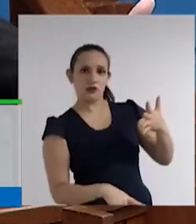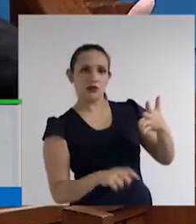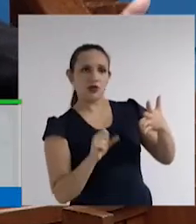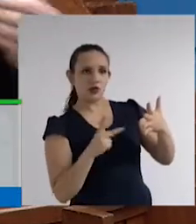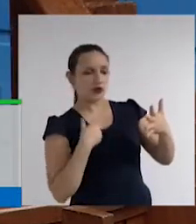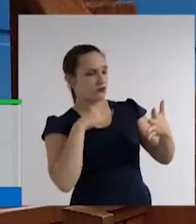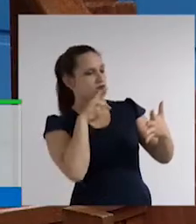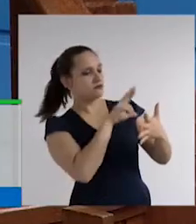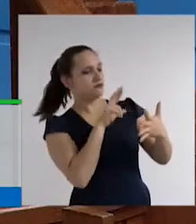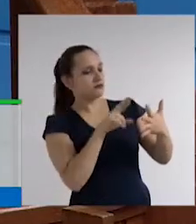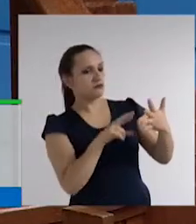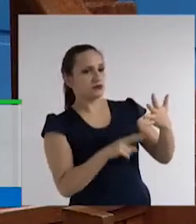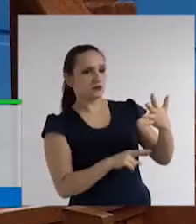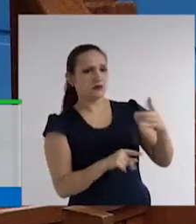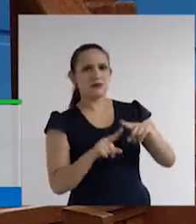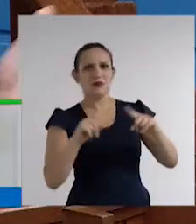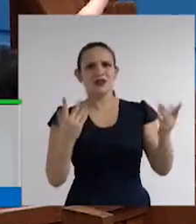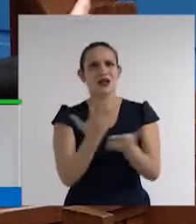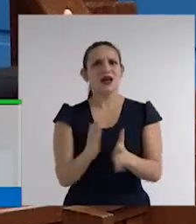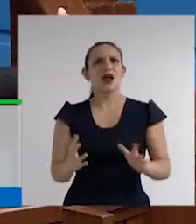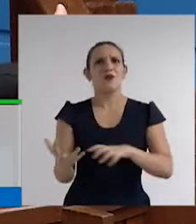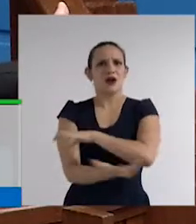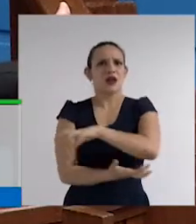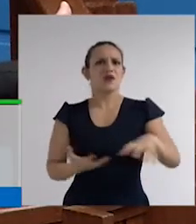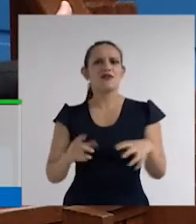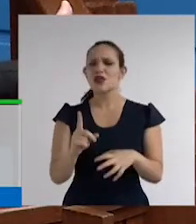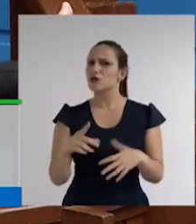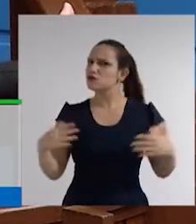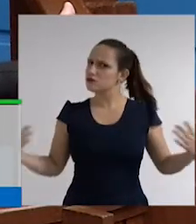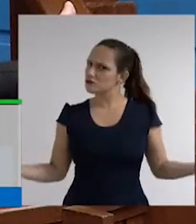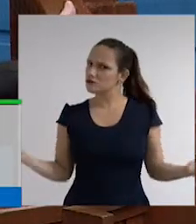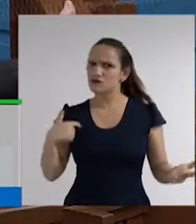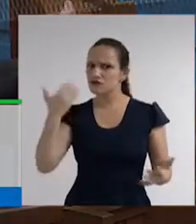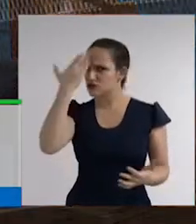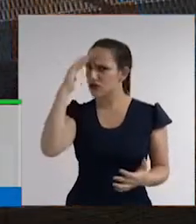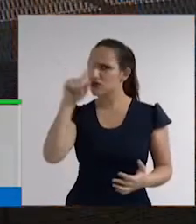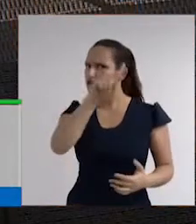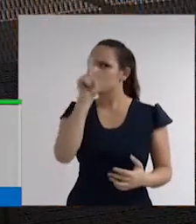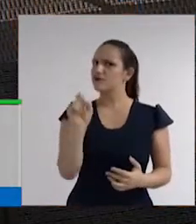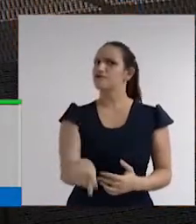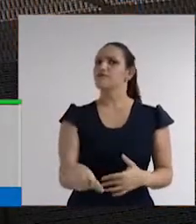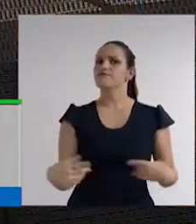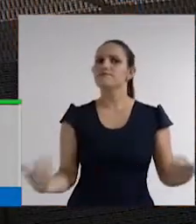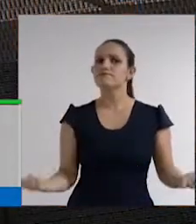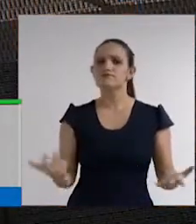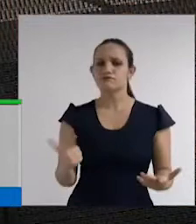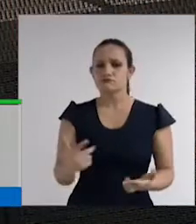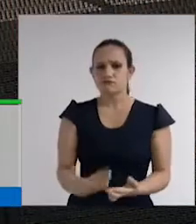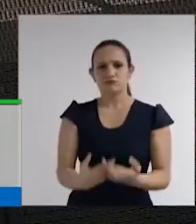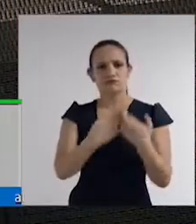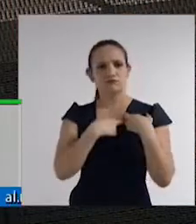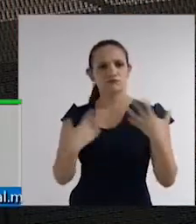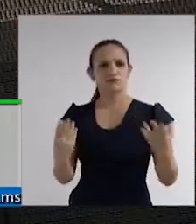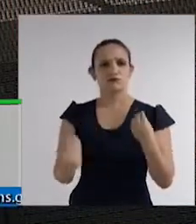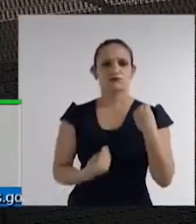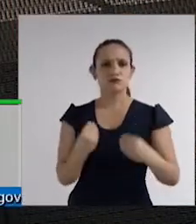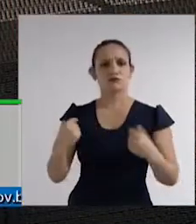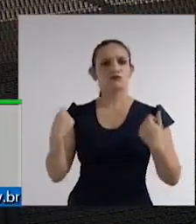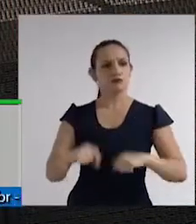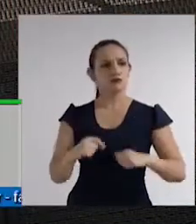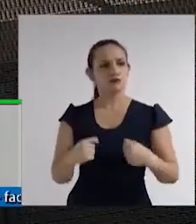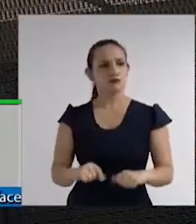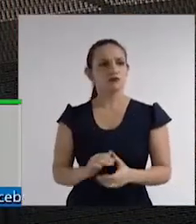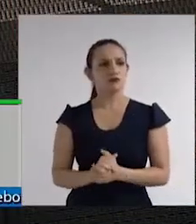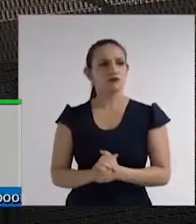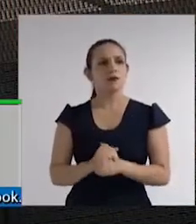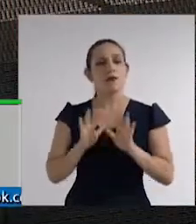5 itens e eles não acabam com a greve, ficou uma coisa sem a responsabilidade de se fazer. Eu te atendo em